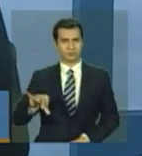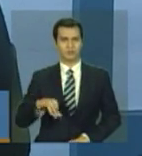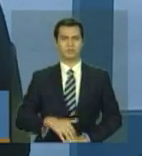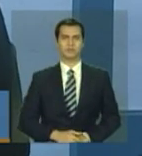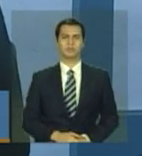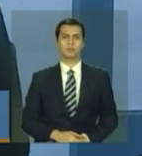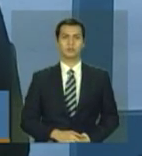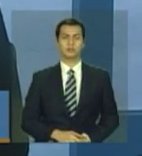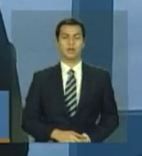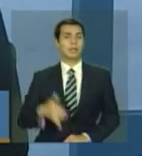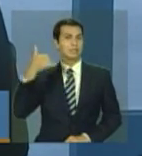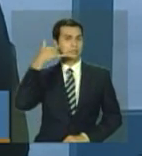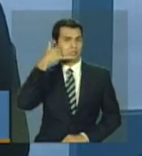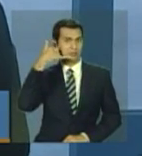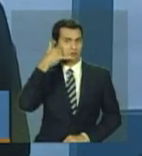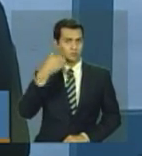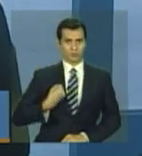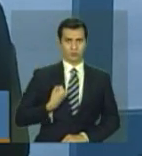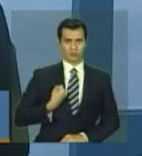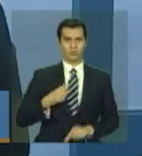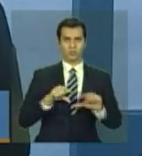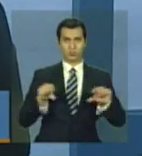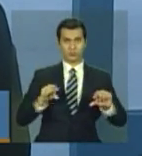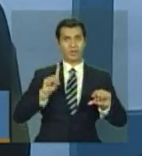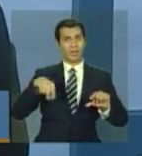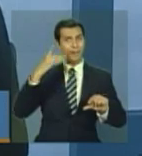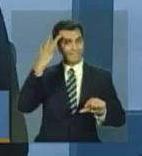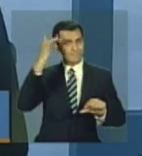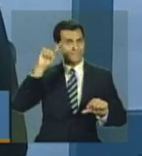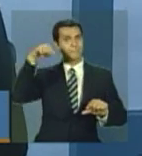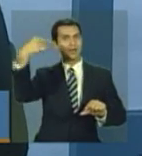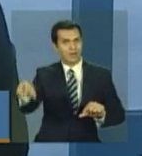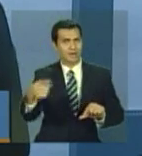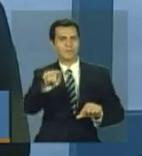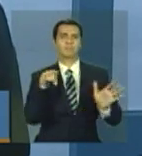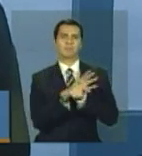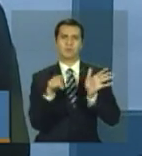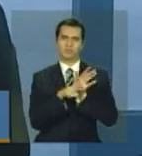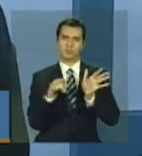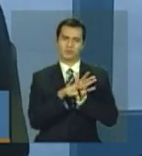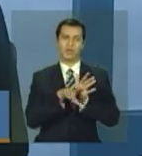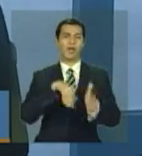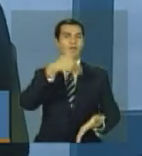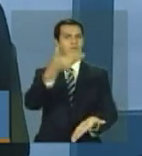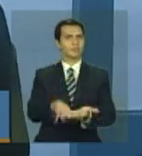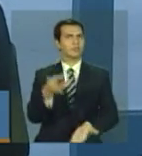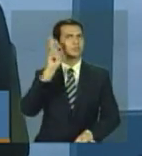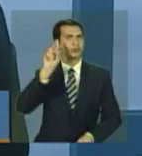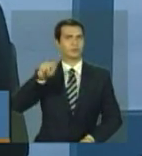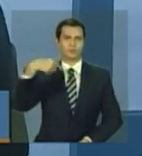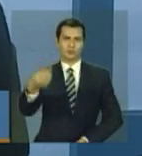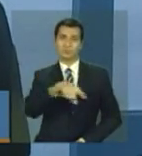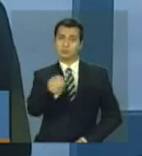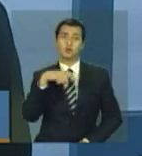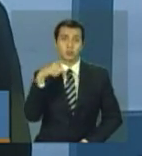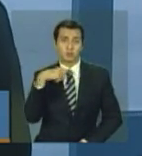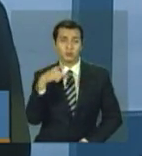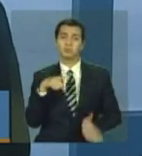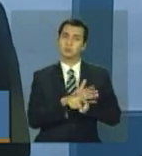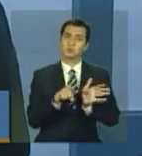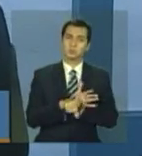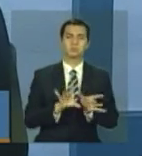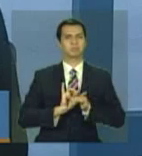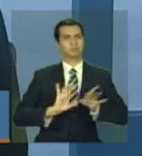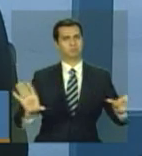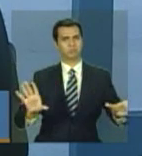61-3433-1119. Esses dois telefones são para ser a partir de amanhã, terça-feira, até a próxima segunda, para quem tem alguma dúvida aí,